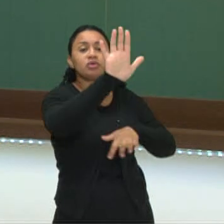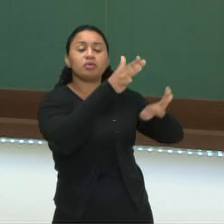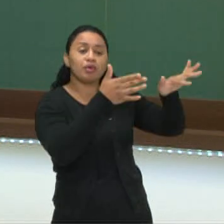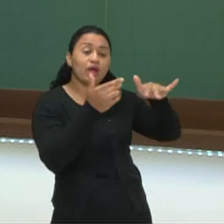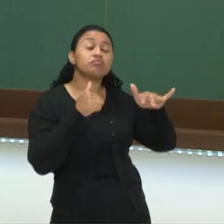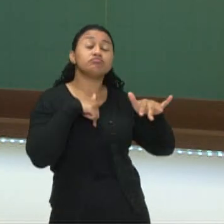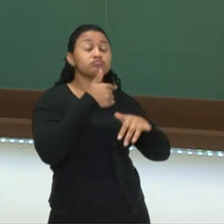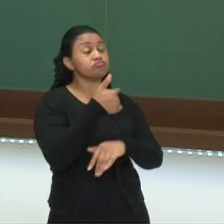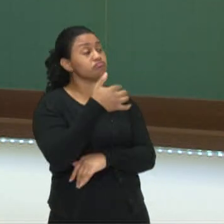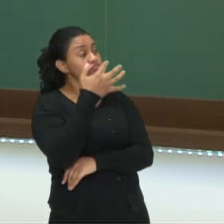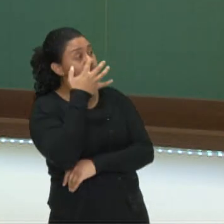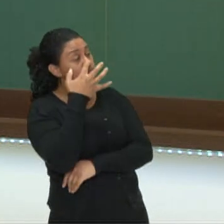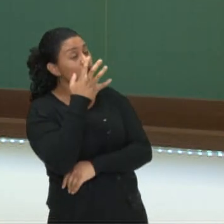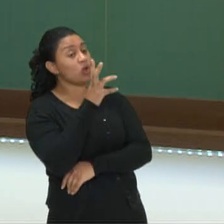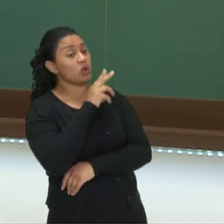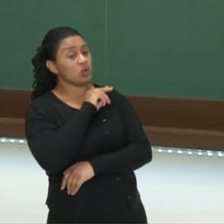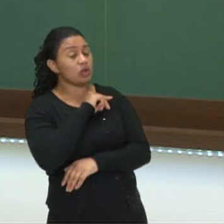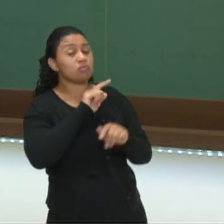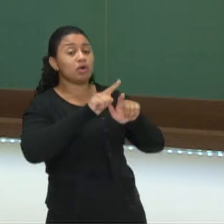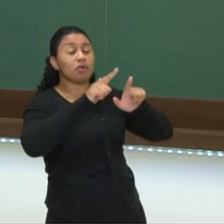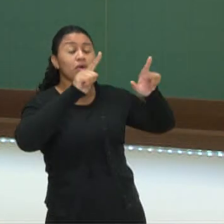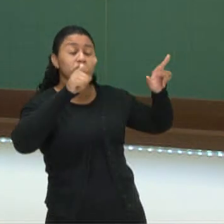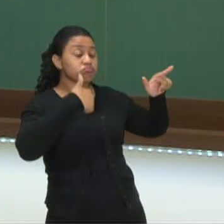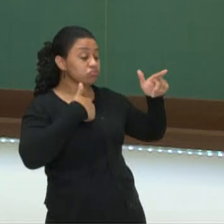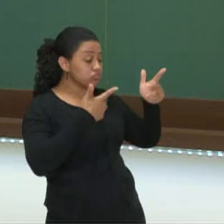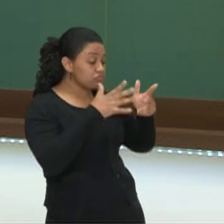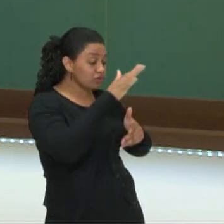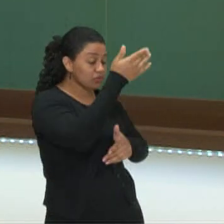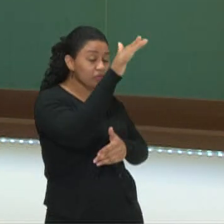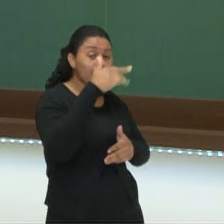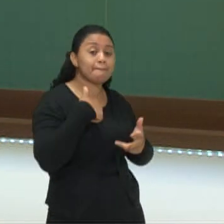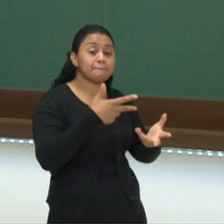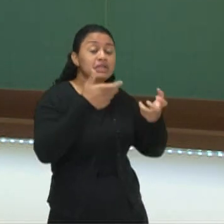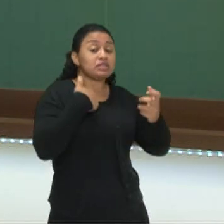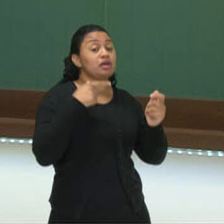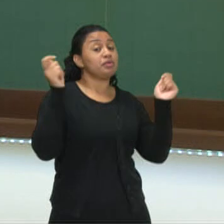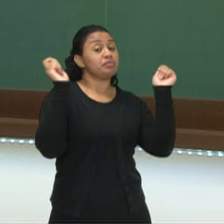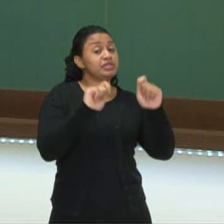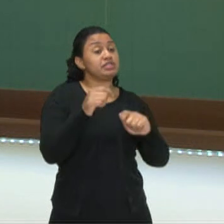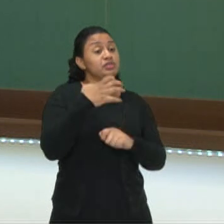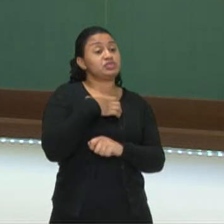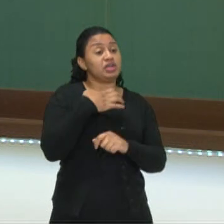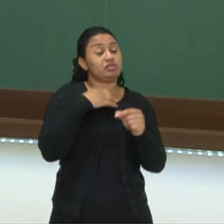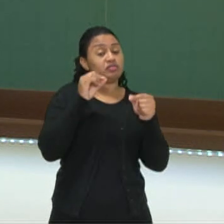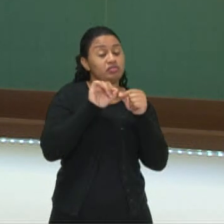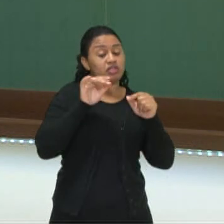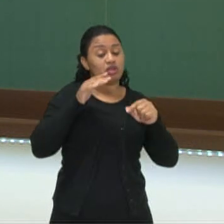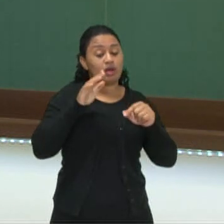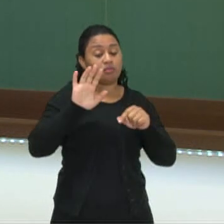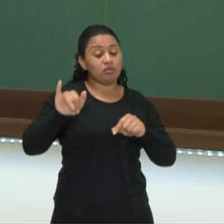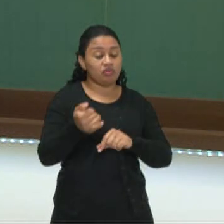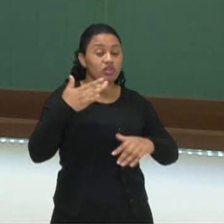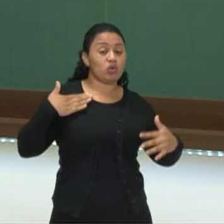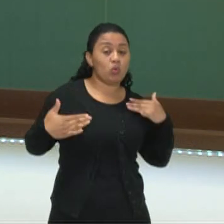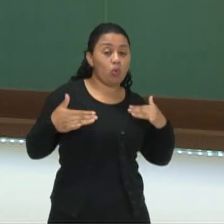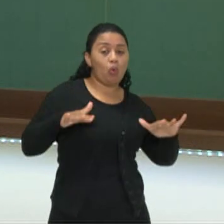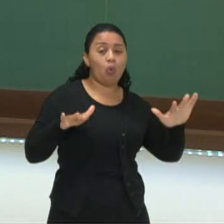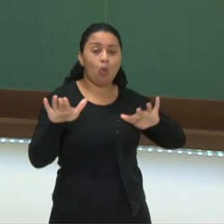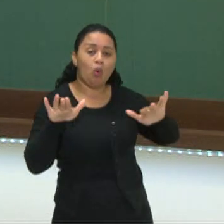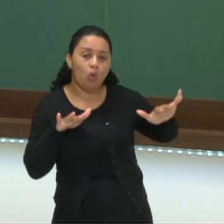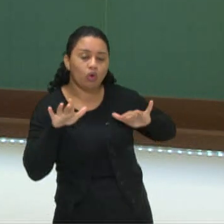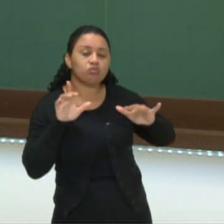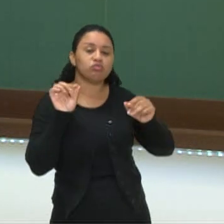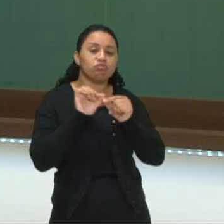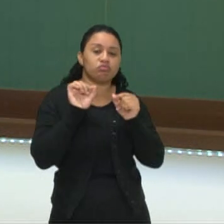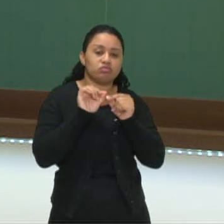torna espectador daquela pintura, a pintura vai crescendo na frente dele e ele vê o potencial daquela coisa de utilizar o corpo como performático dentro